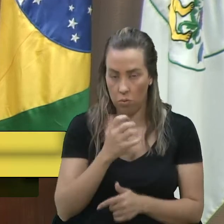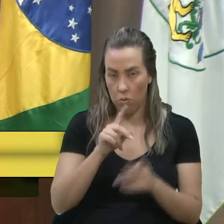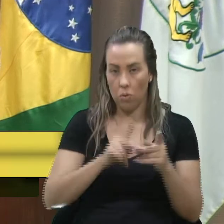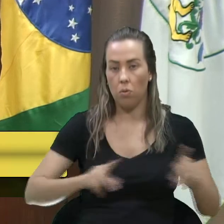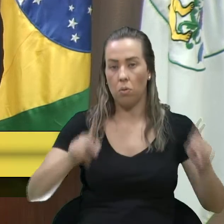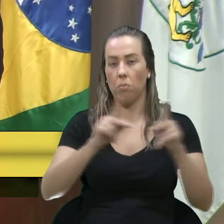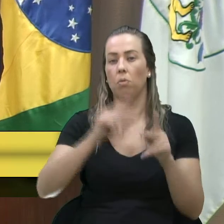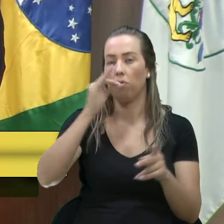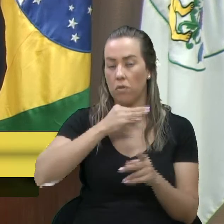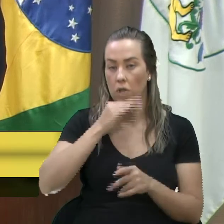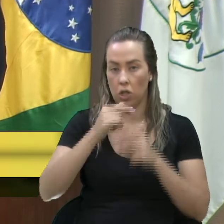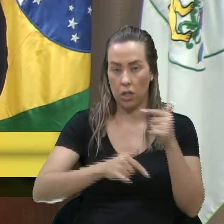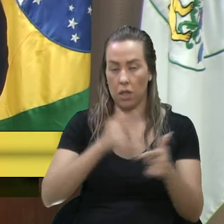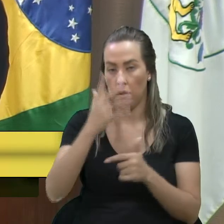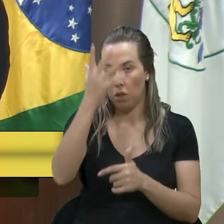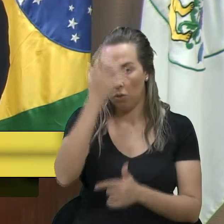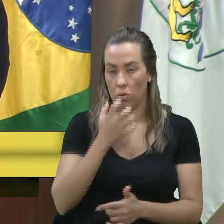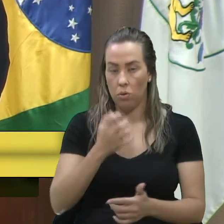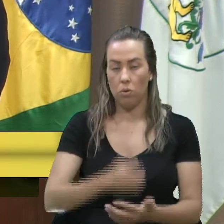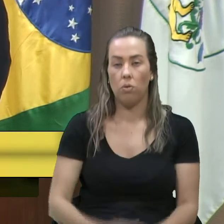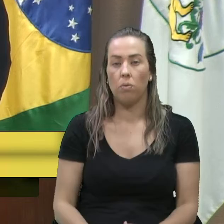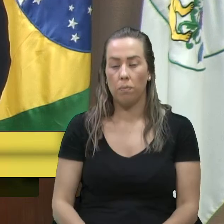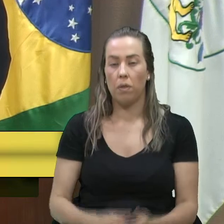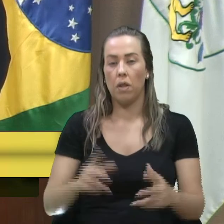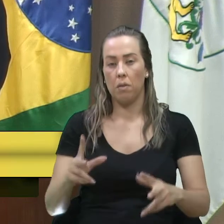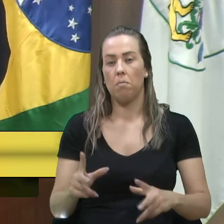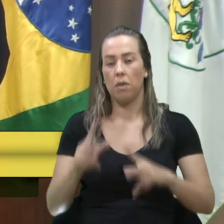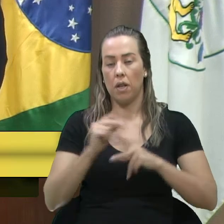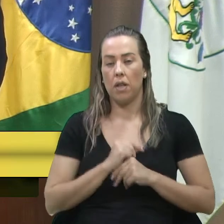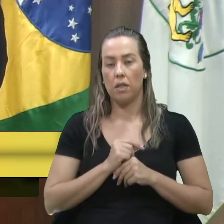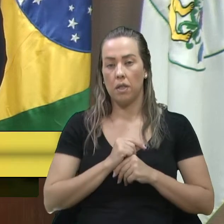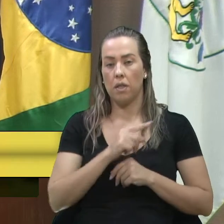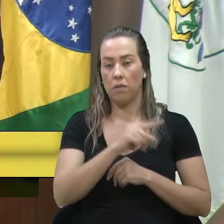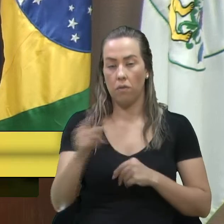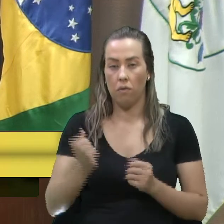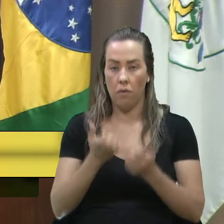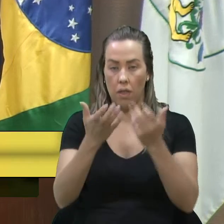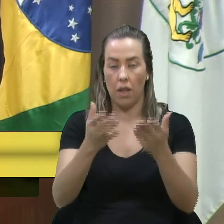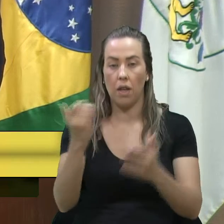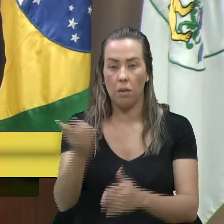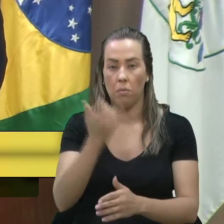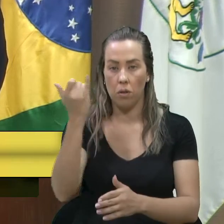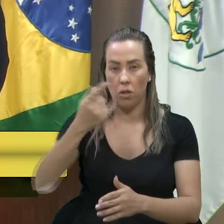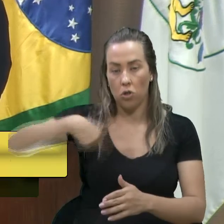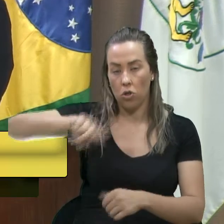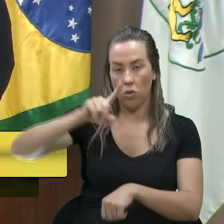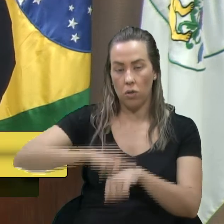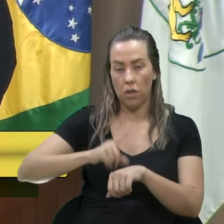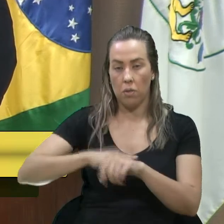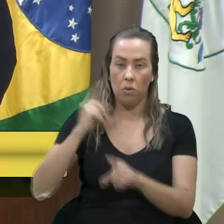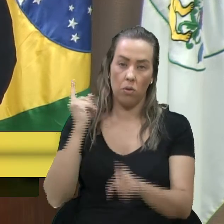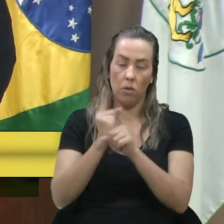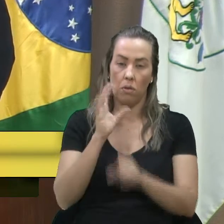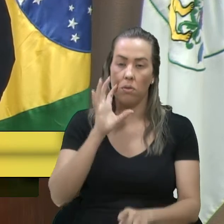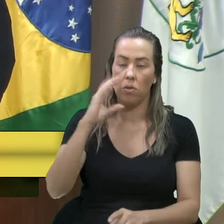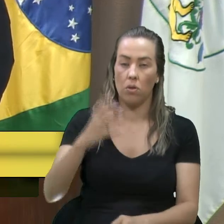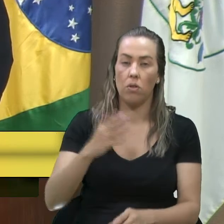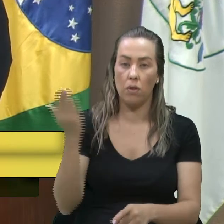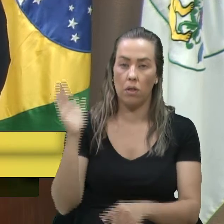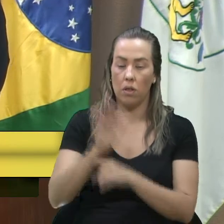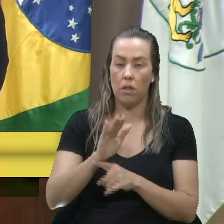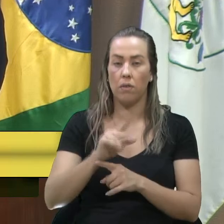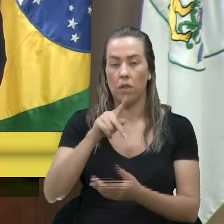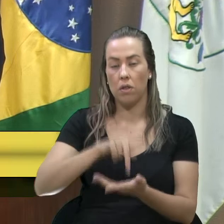de Caxias trabalha duro. E eles merecem que a gente dê uma parte importante do nosso tempo para achar uma solução que